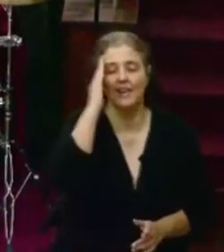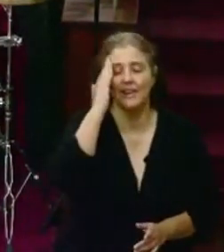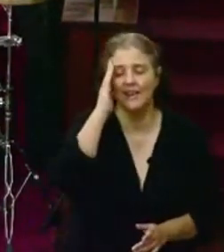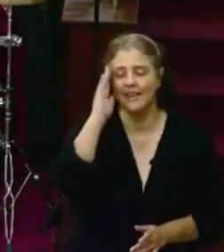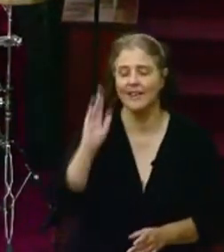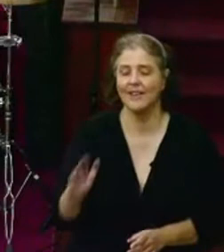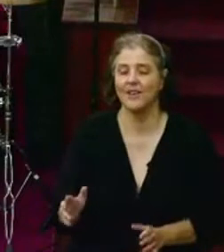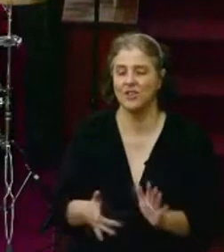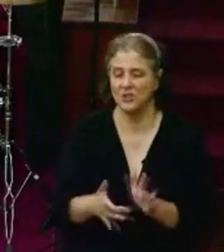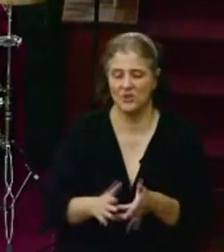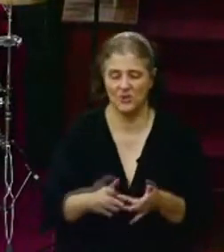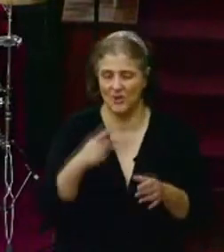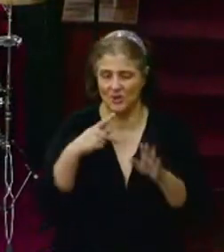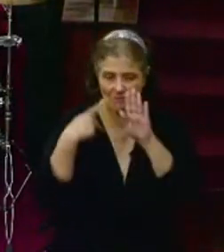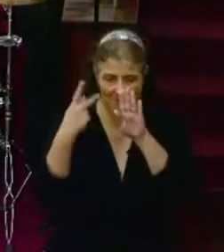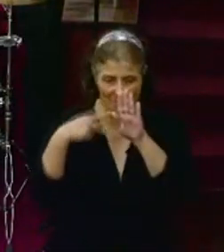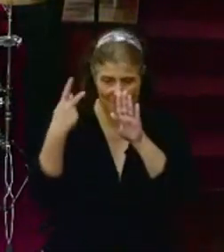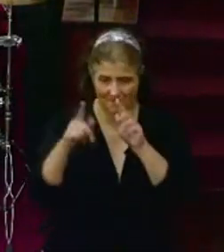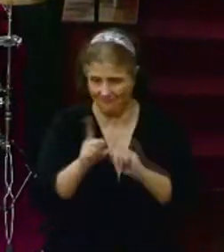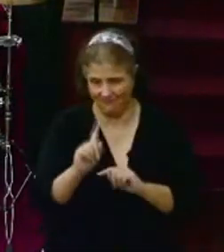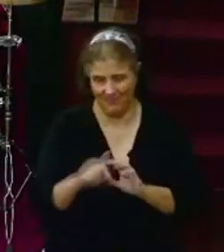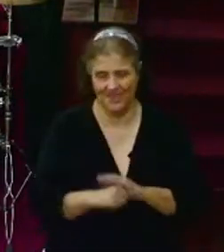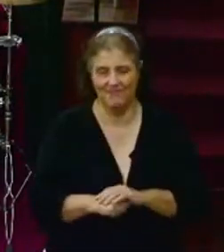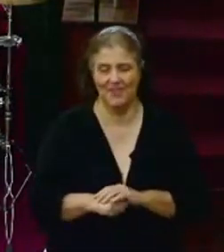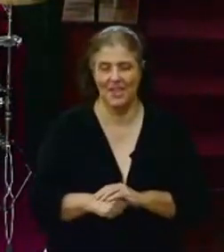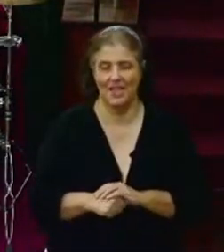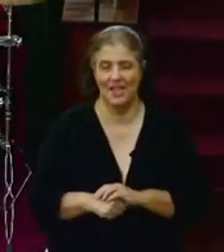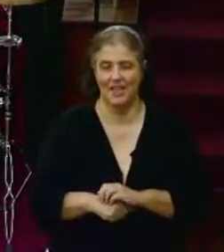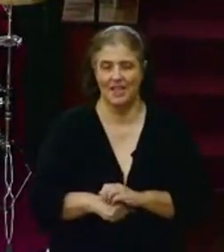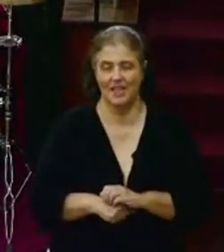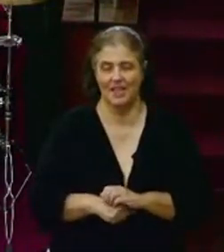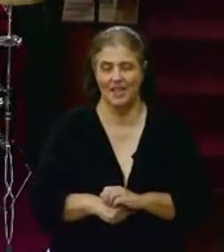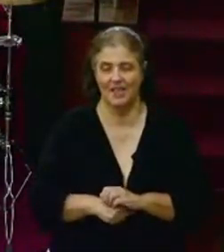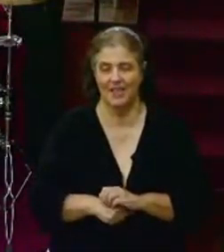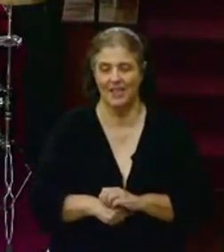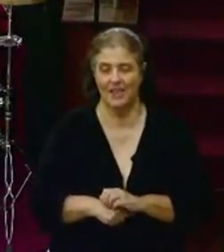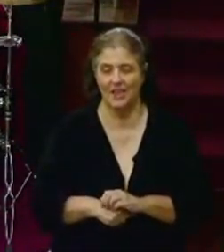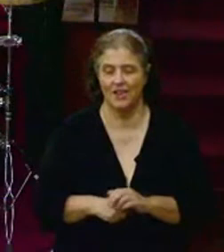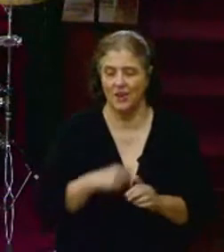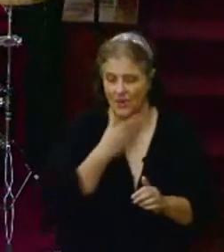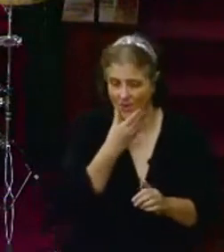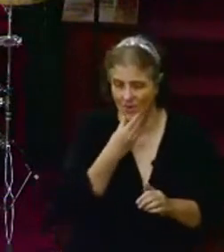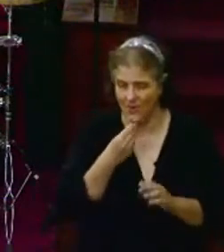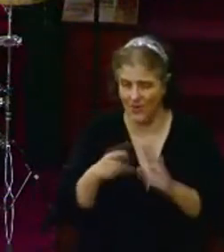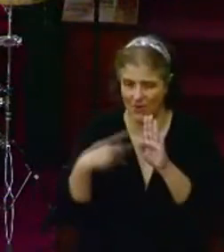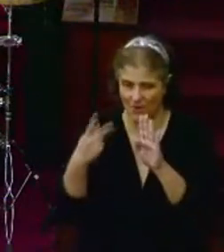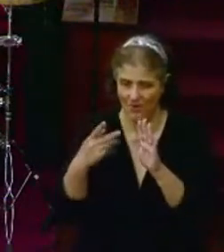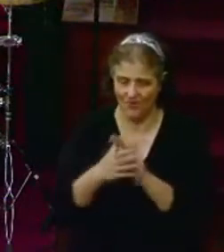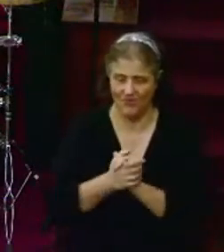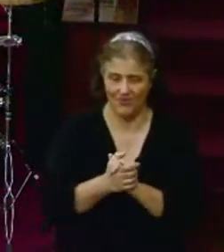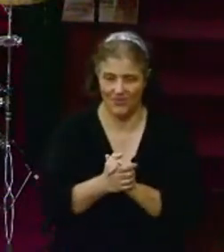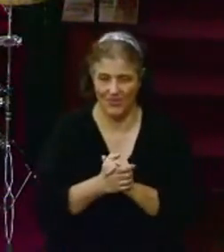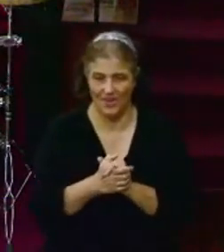um profeta. Ele não tem ainda toda a orientação. Lembremos do outro centurião Cornélio, que chegou a ponto